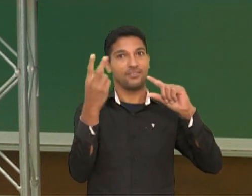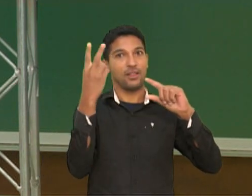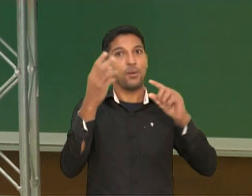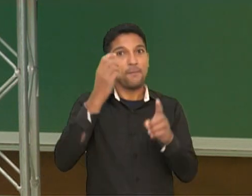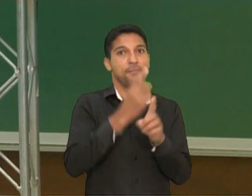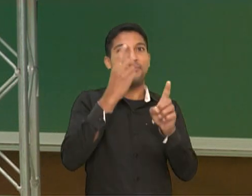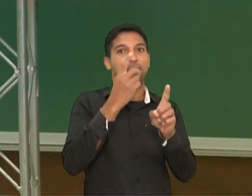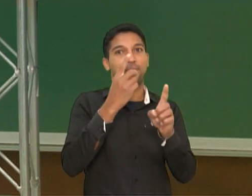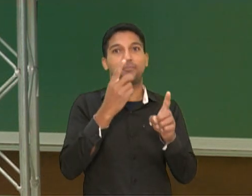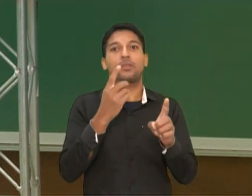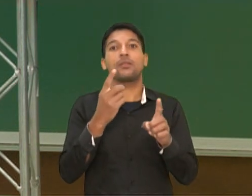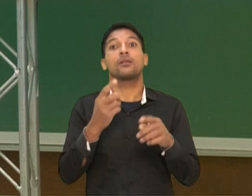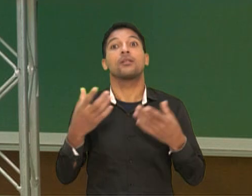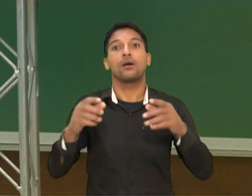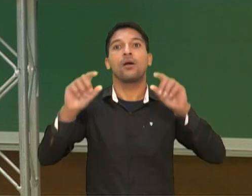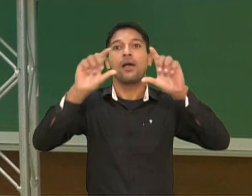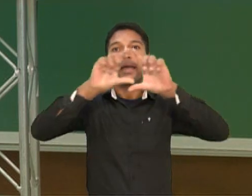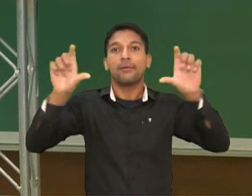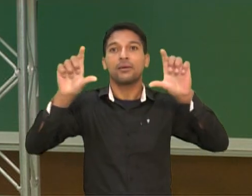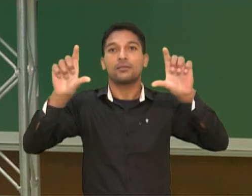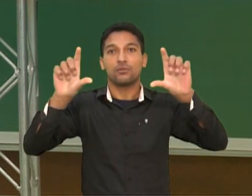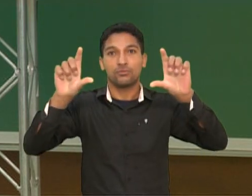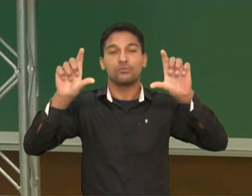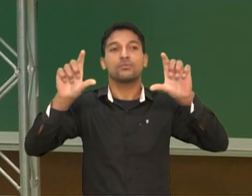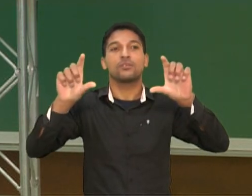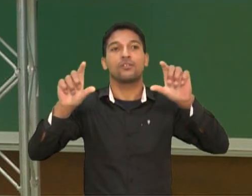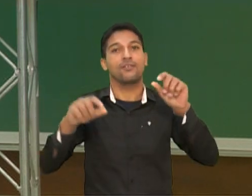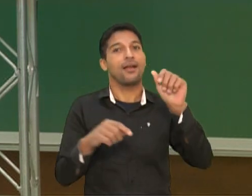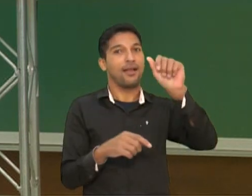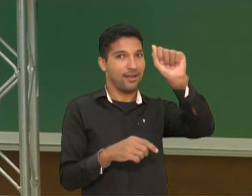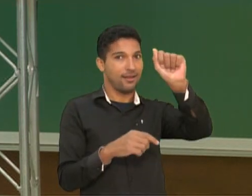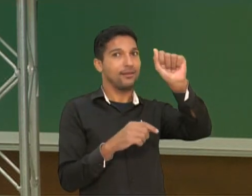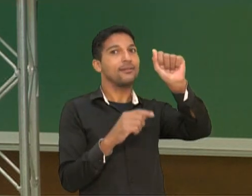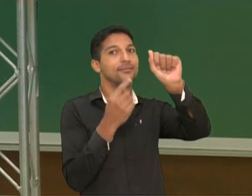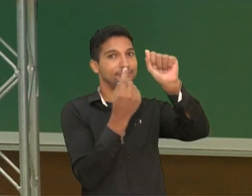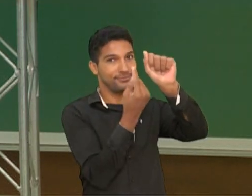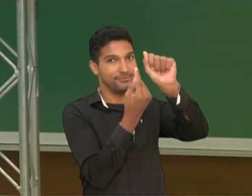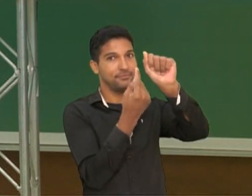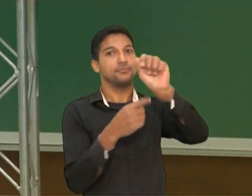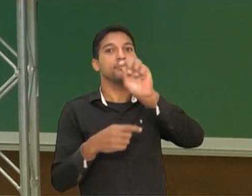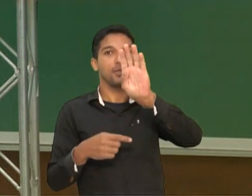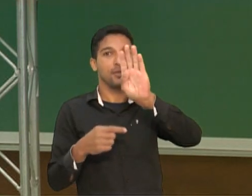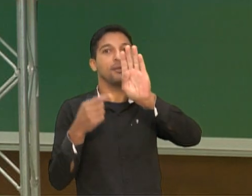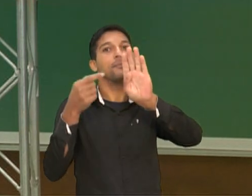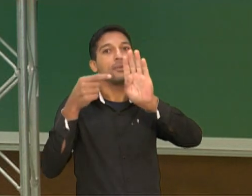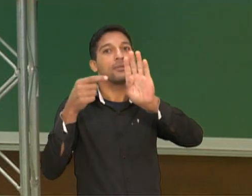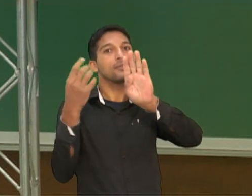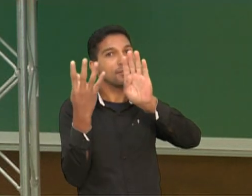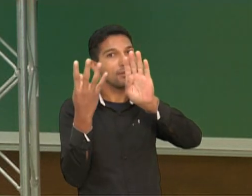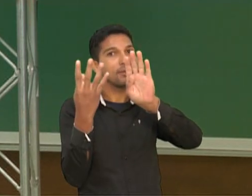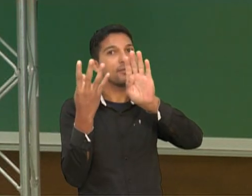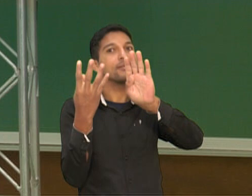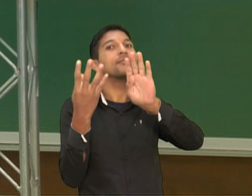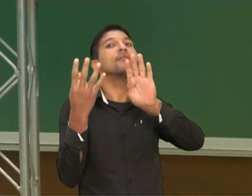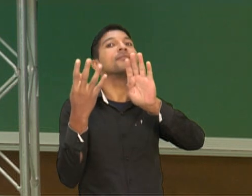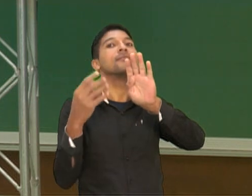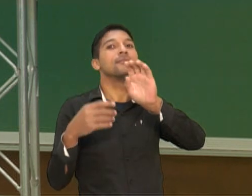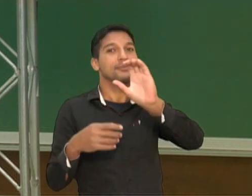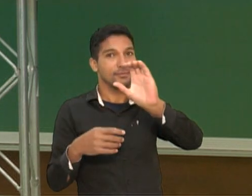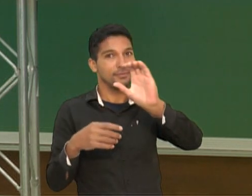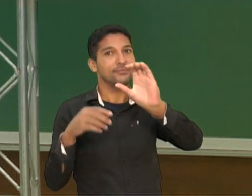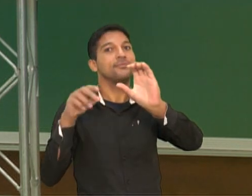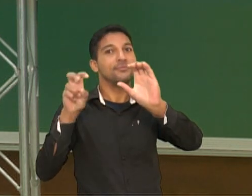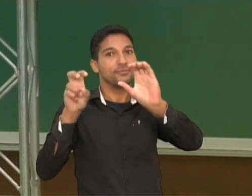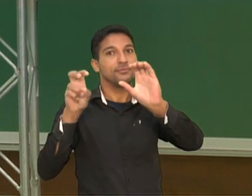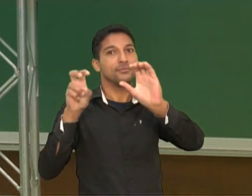dessa equação eu vou tirar que o valor de A é 1, o valor de B é menos 4 e o valor de C é 5. Então,